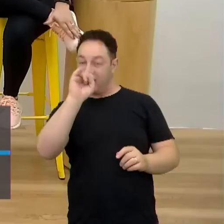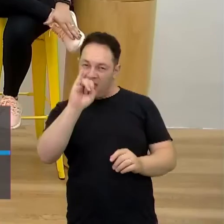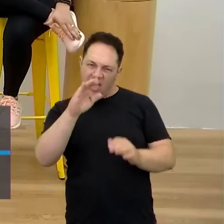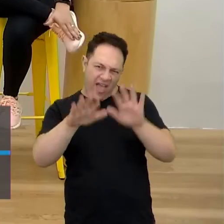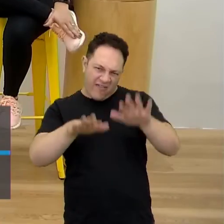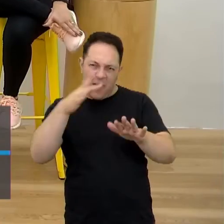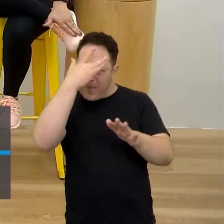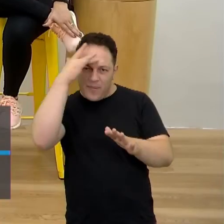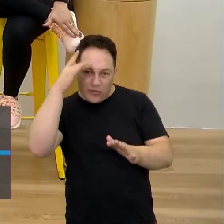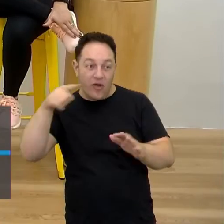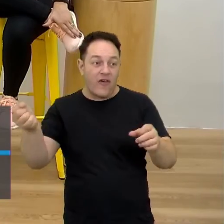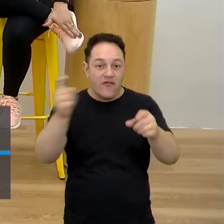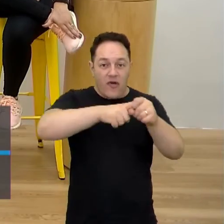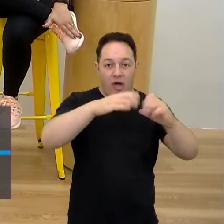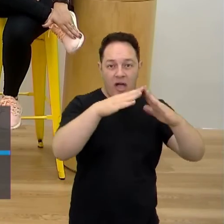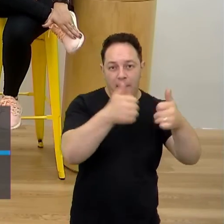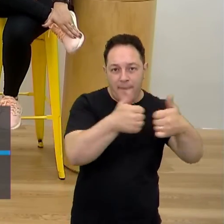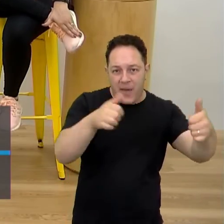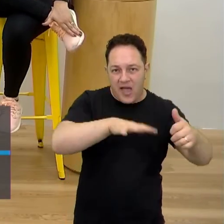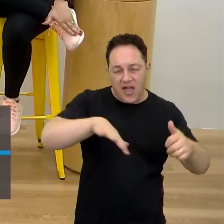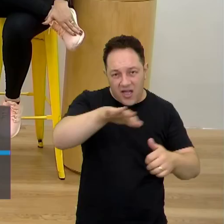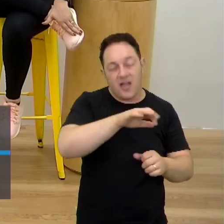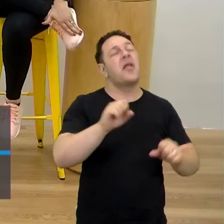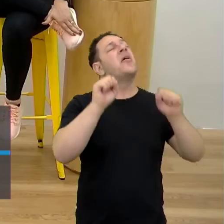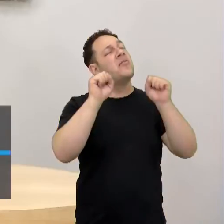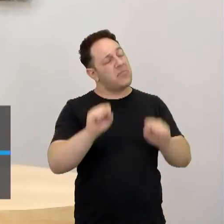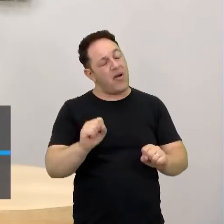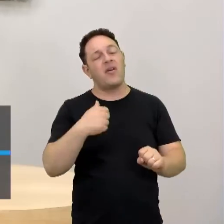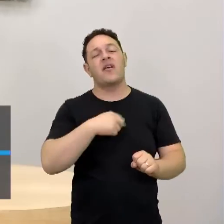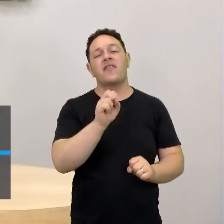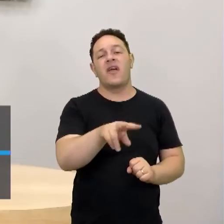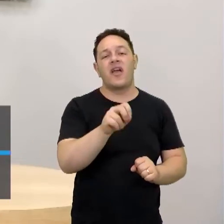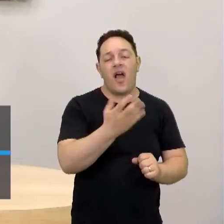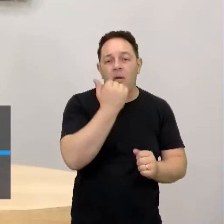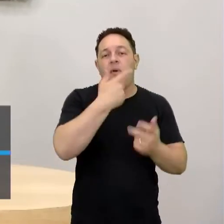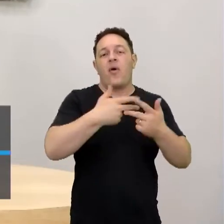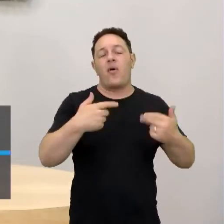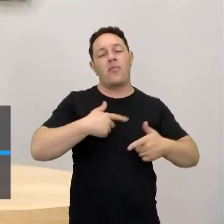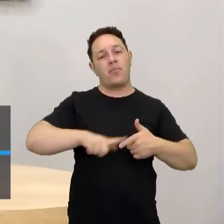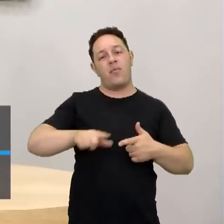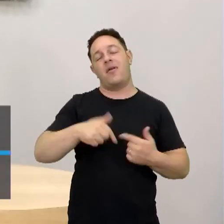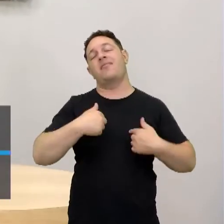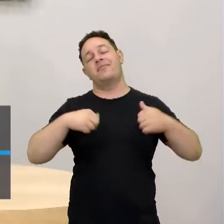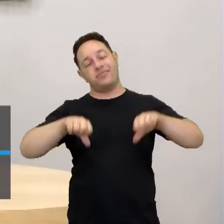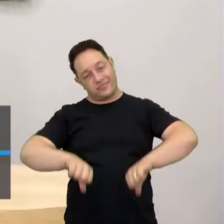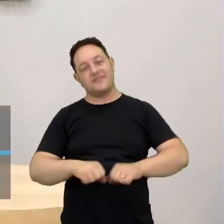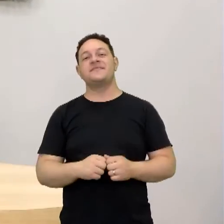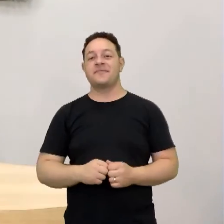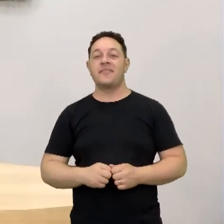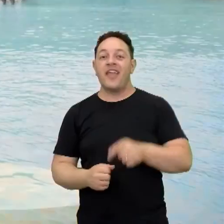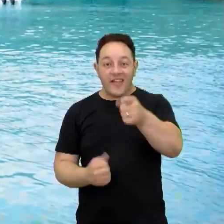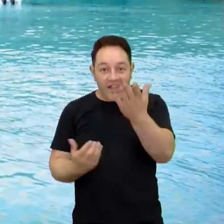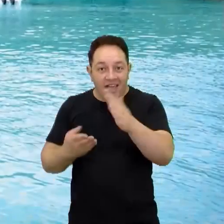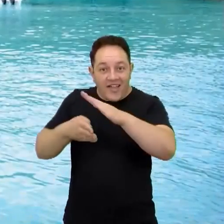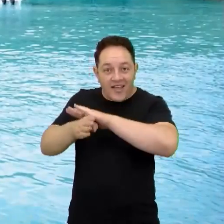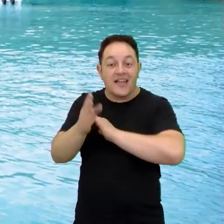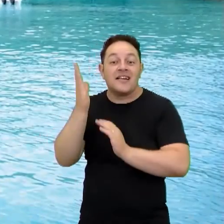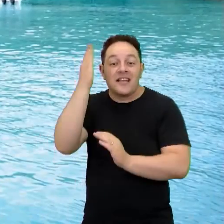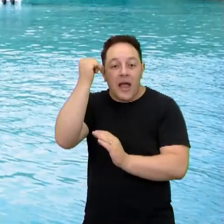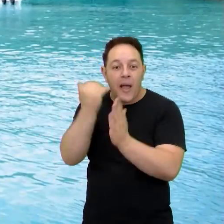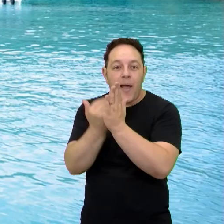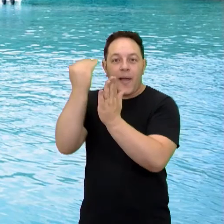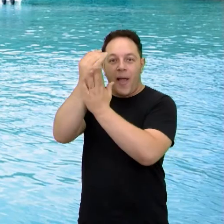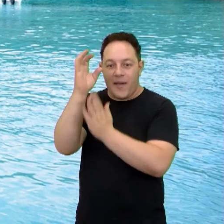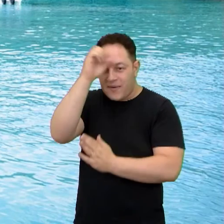então, principalmente da água, questão do que é a base câncer. do peixe, exatamente. Certo, pessoal? Se quiser entrar aí no Saiba Mais, tem um vídeo aí